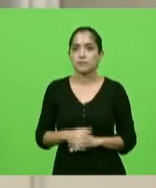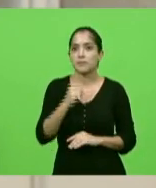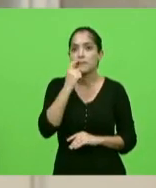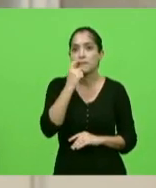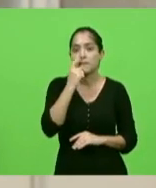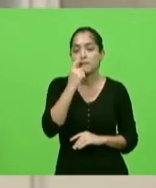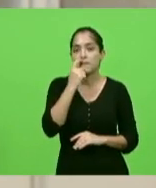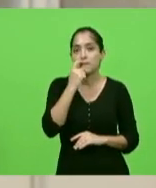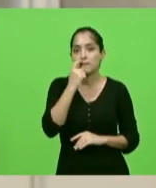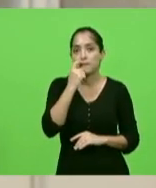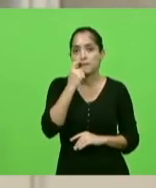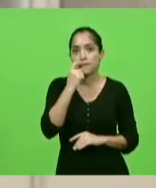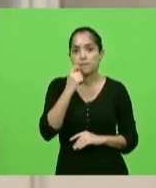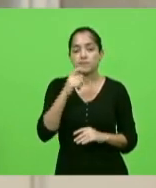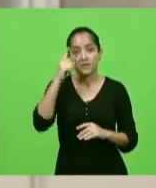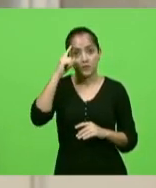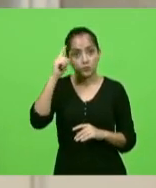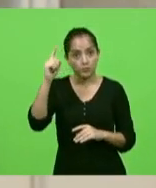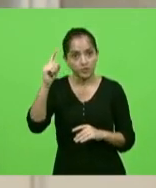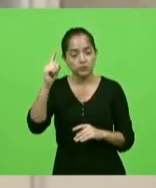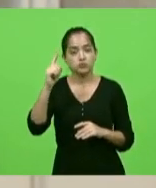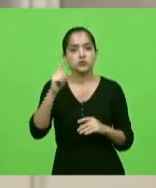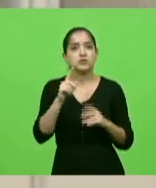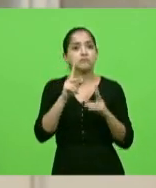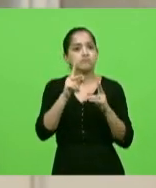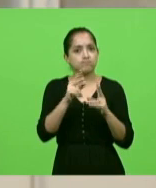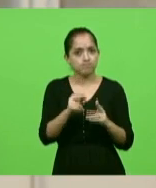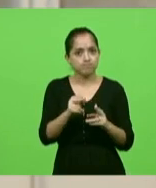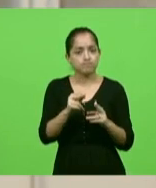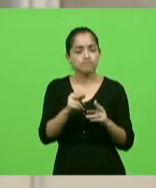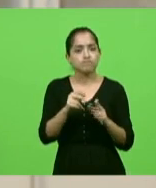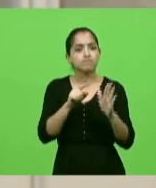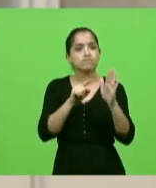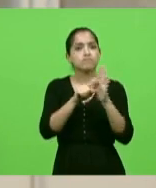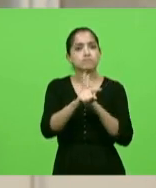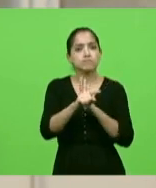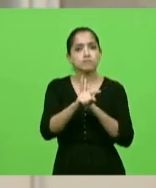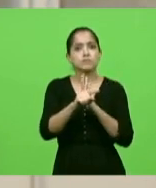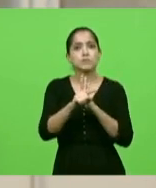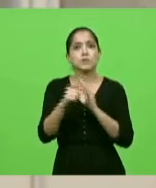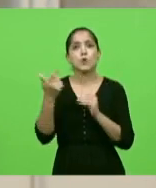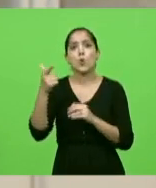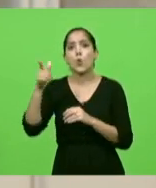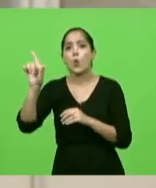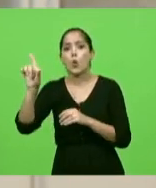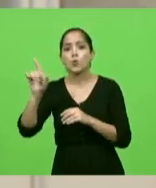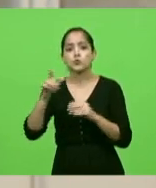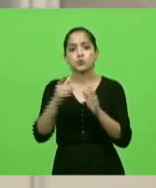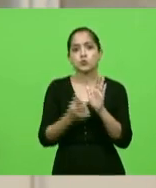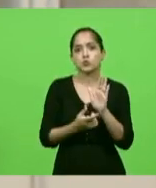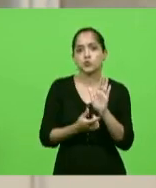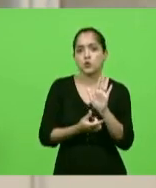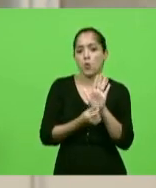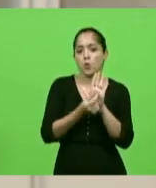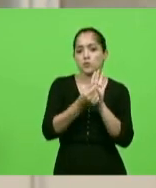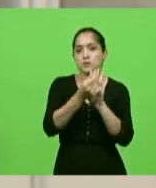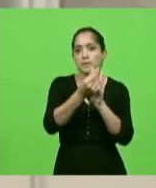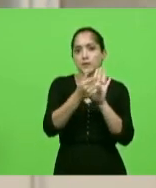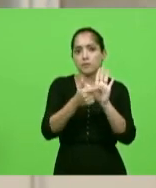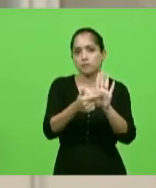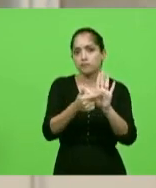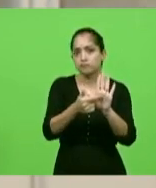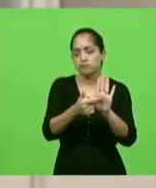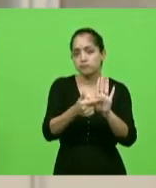e aqui na mesma data é indagou se não havia outros orçamentos a fim de